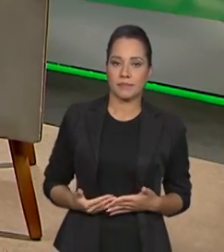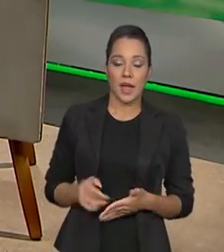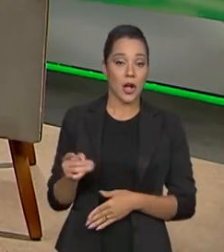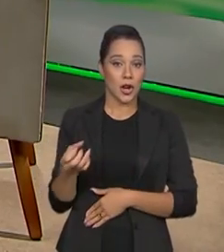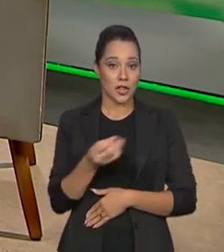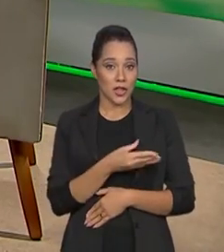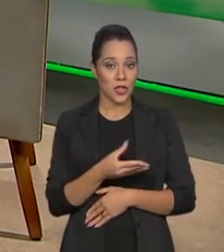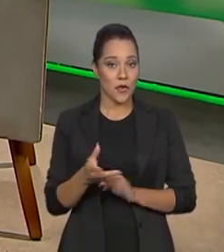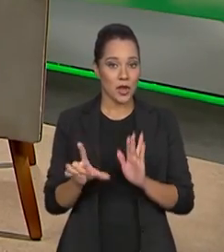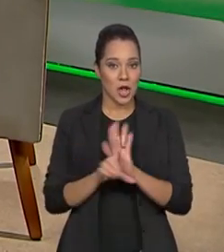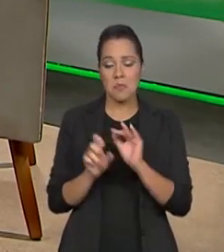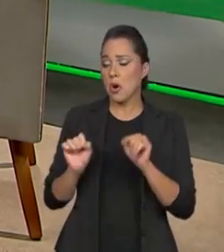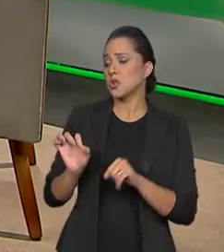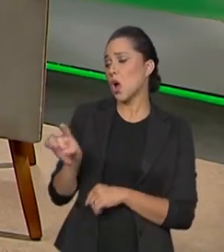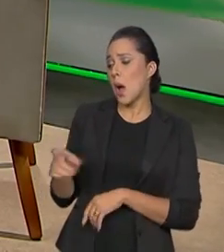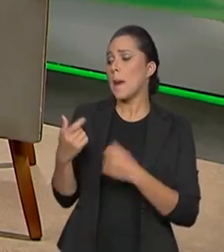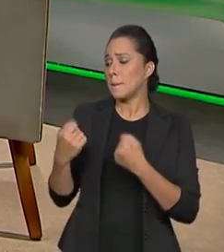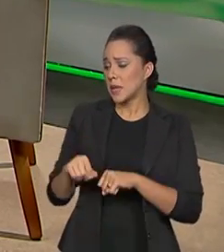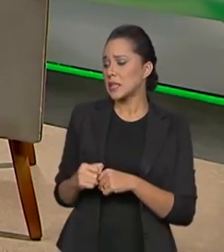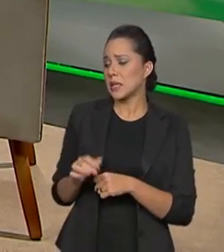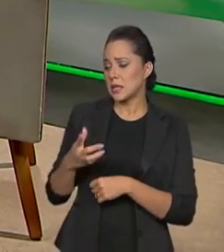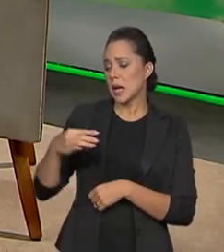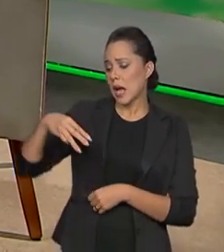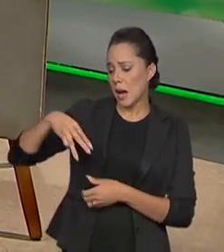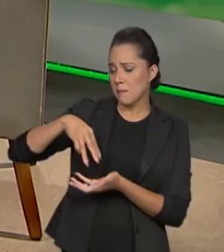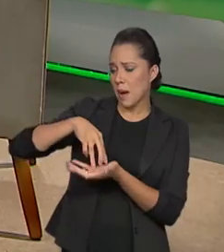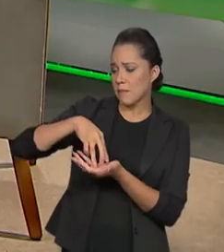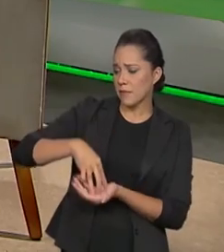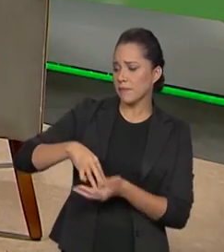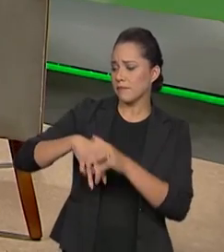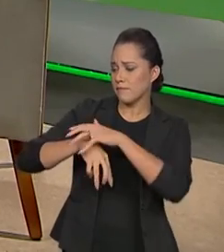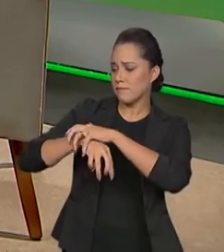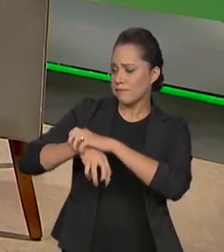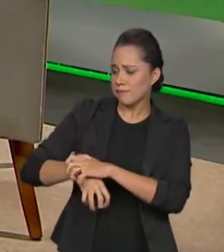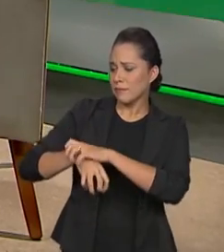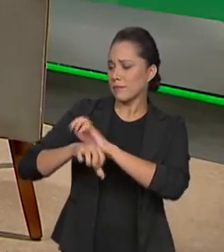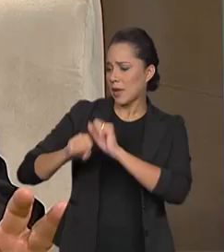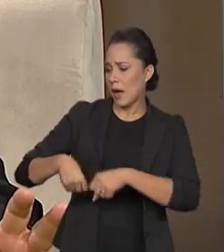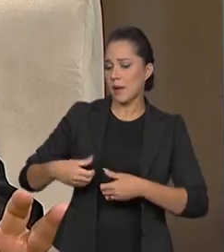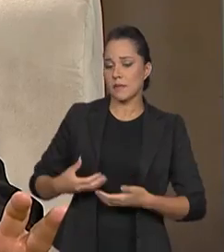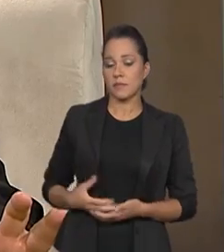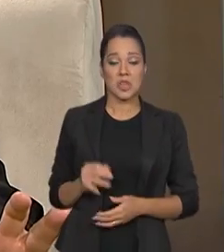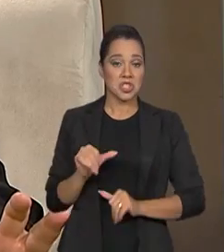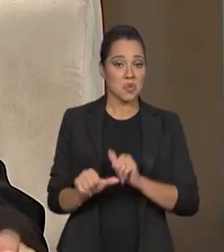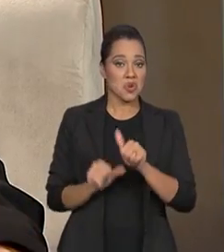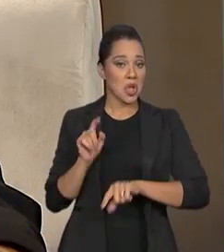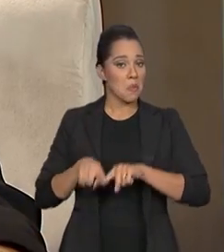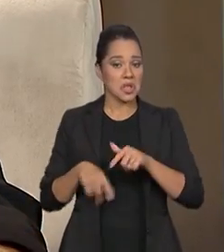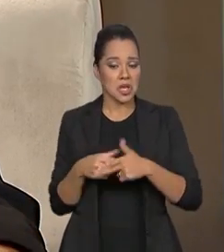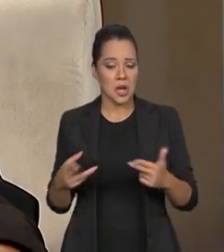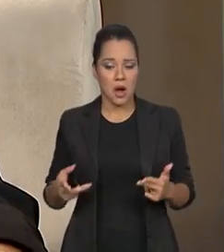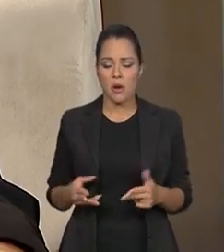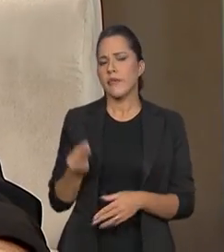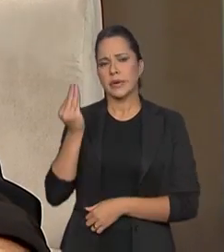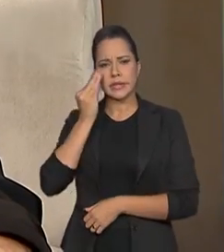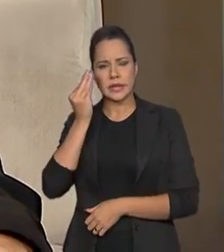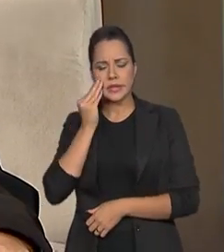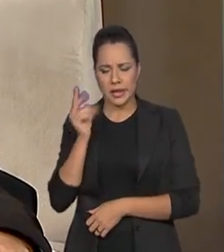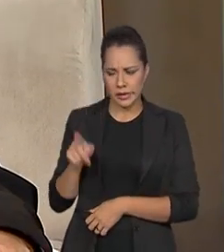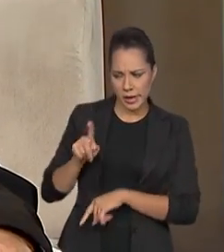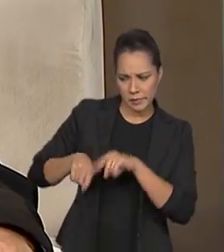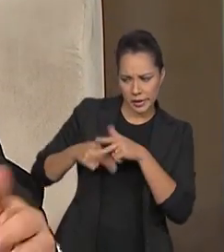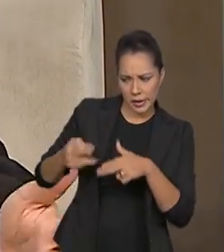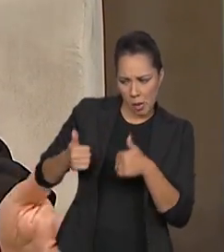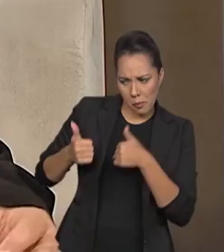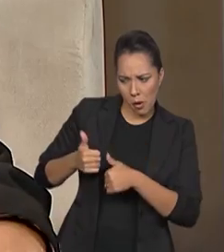na nova Ótica dizer o seguinte Olha tem que ter pernas capaz de sustentar o peso é isso se mudar o material vai ser testado e ver se